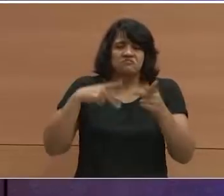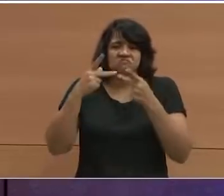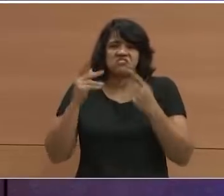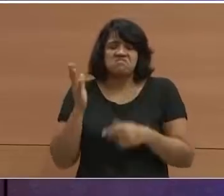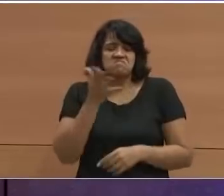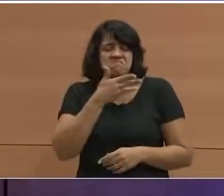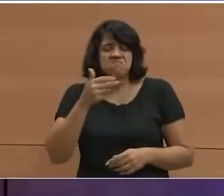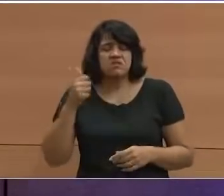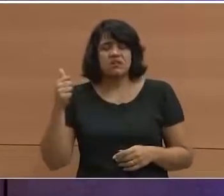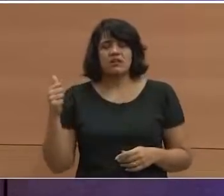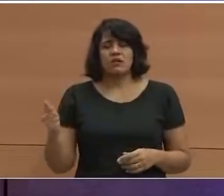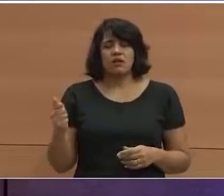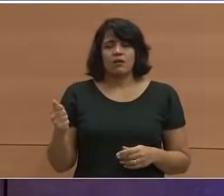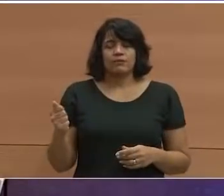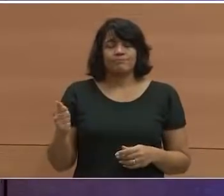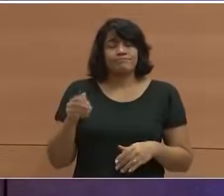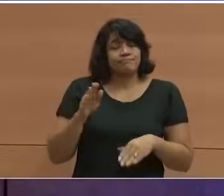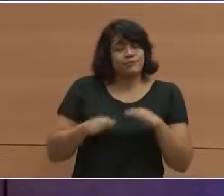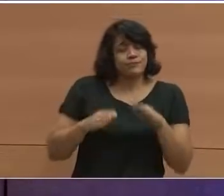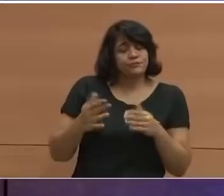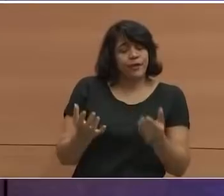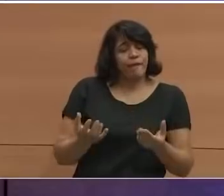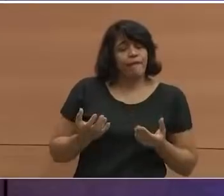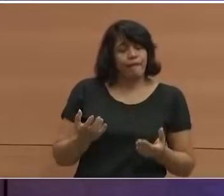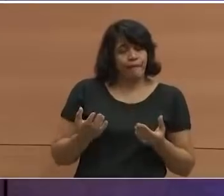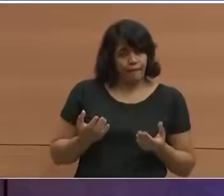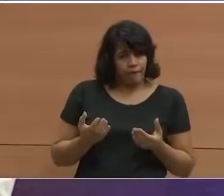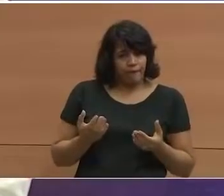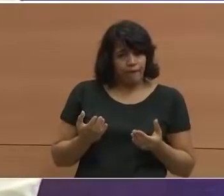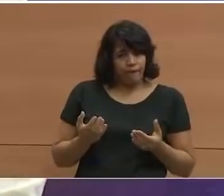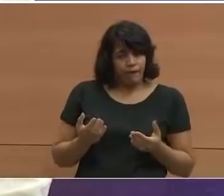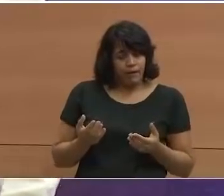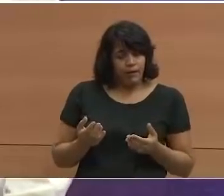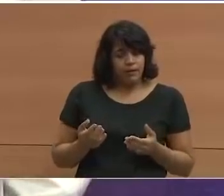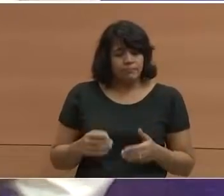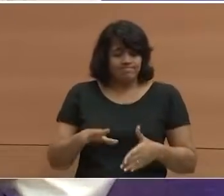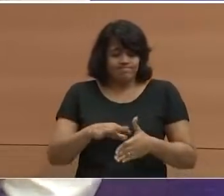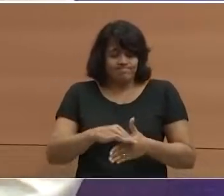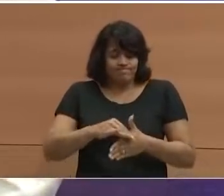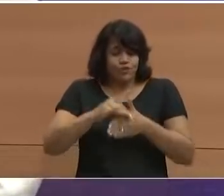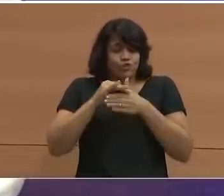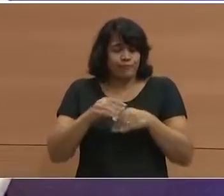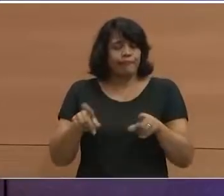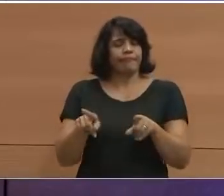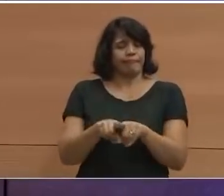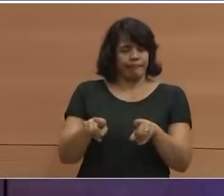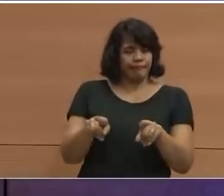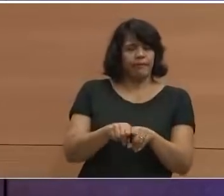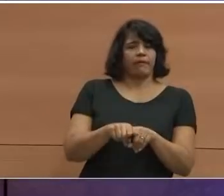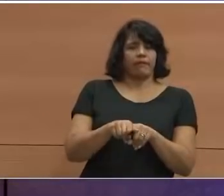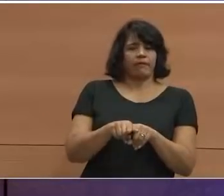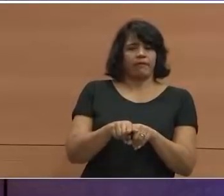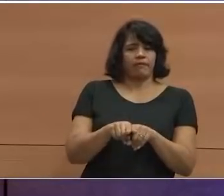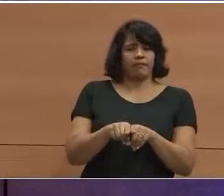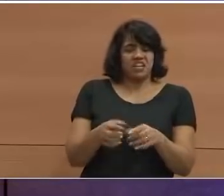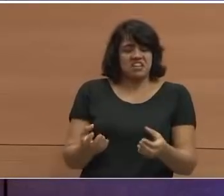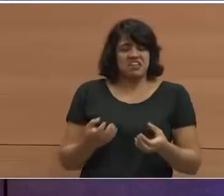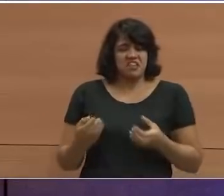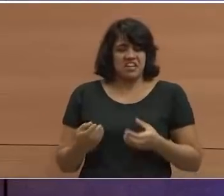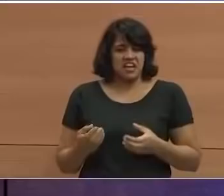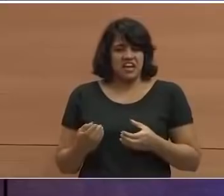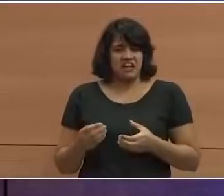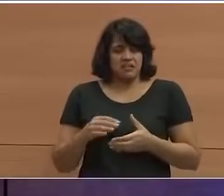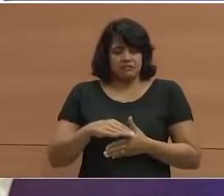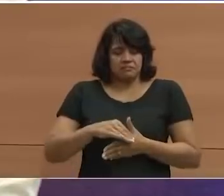de disputar a liderança com o profeta. Não sei se vocês entenderam. Porque o homem, ele vai muito pela eloquência,